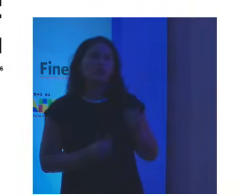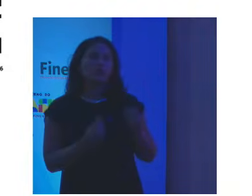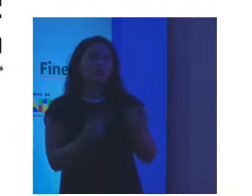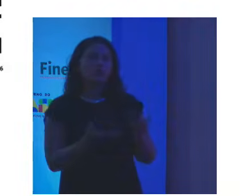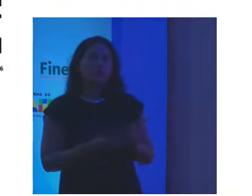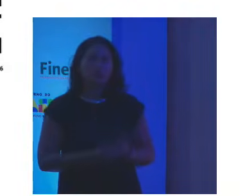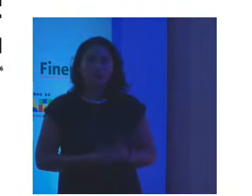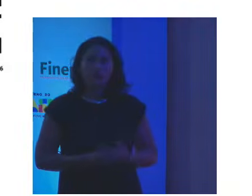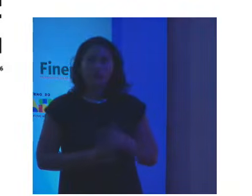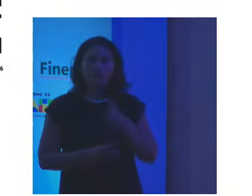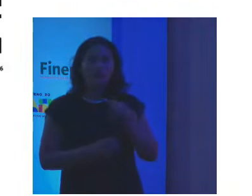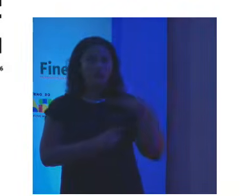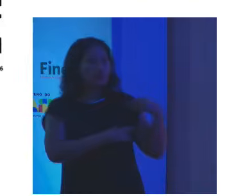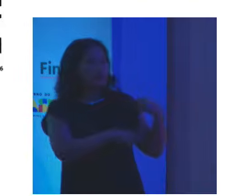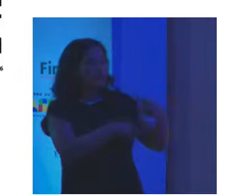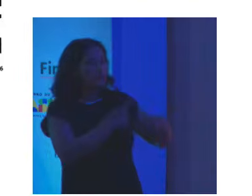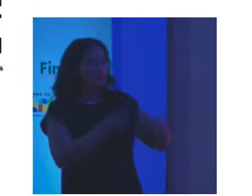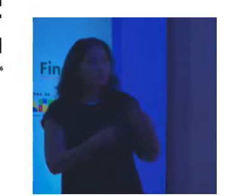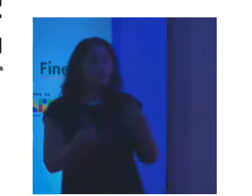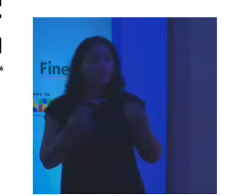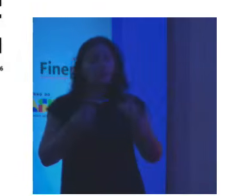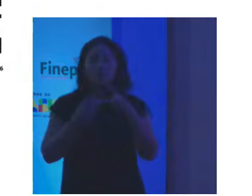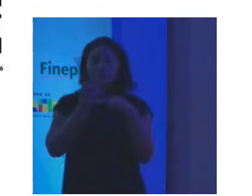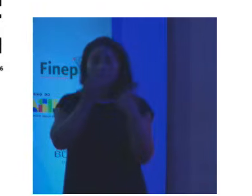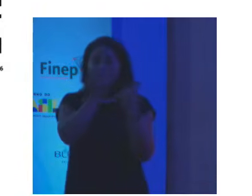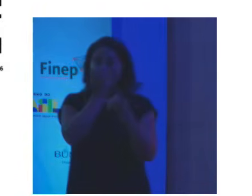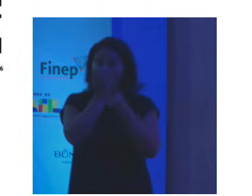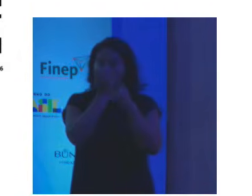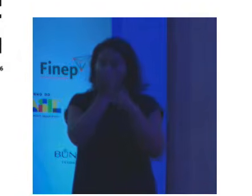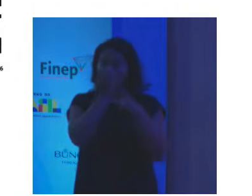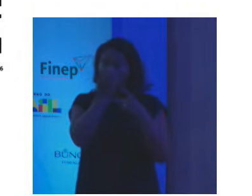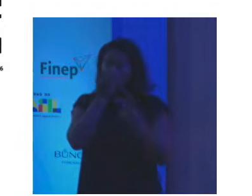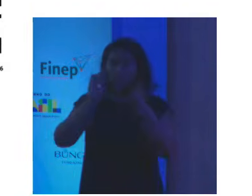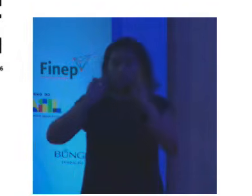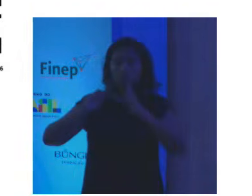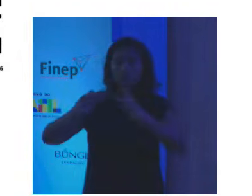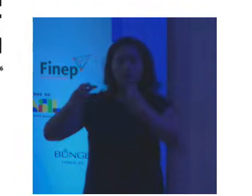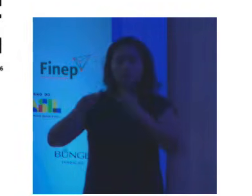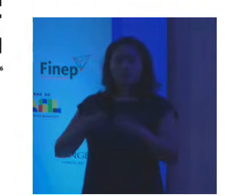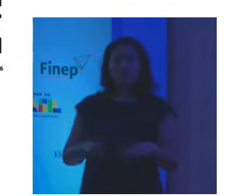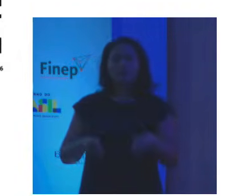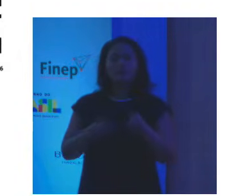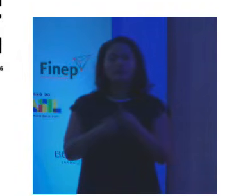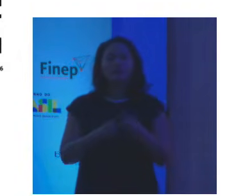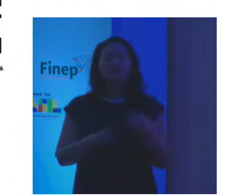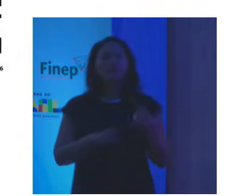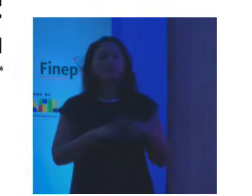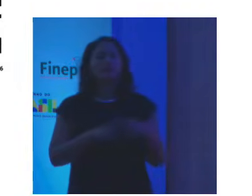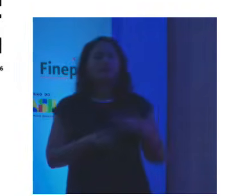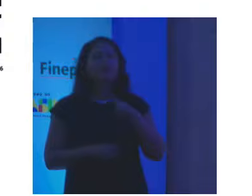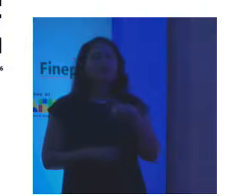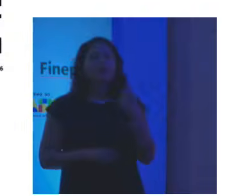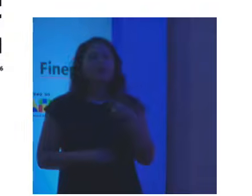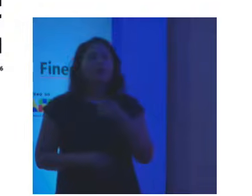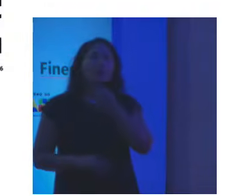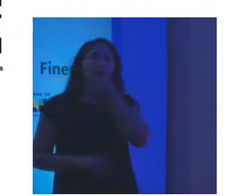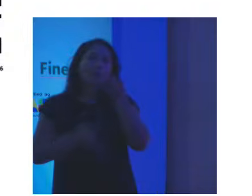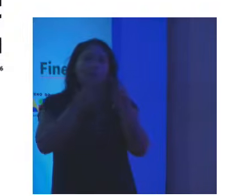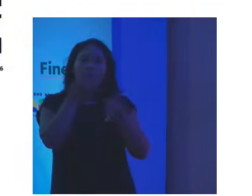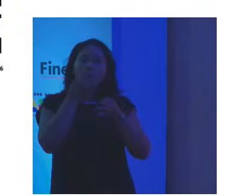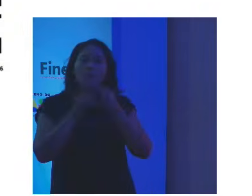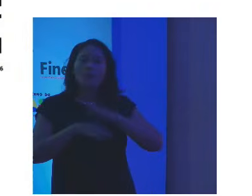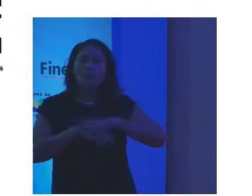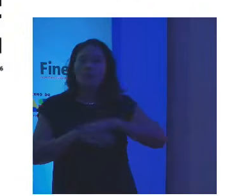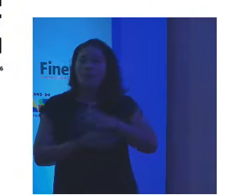uma consequência do de como nós somos percebidos, do porquê que nós somos pouco citados, até